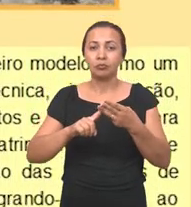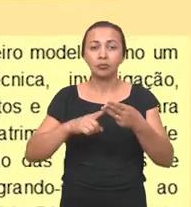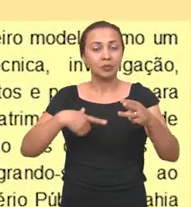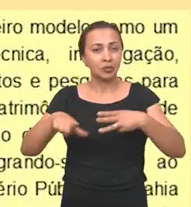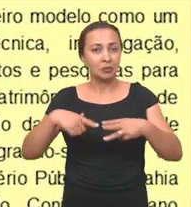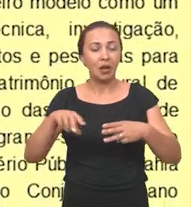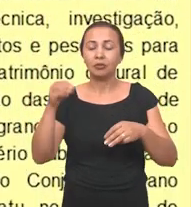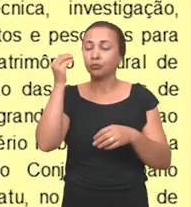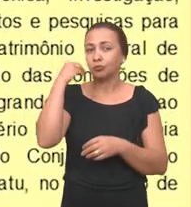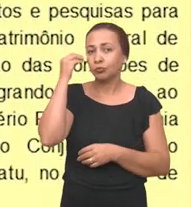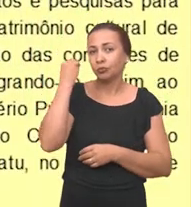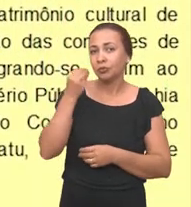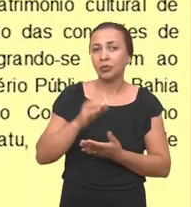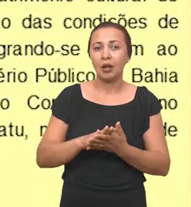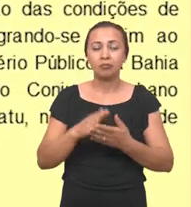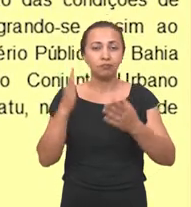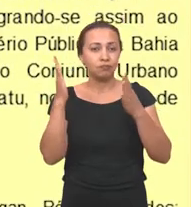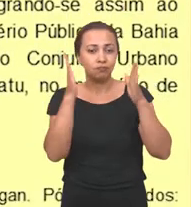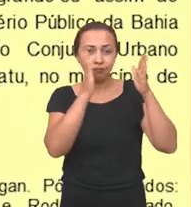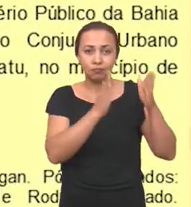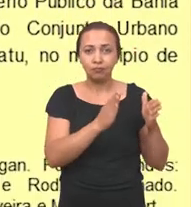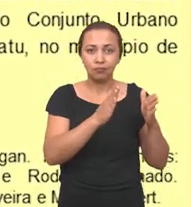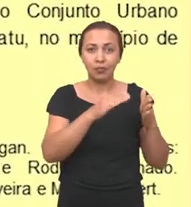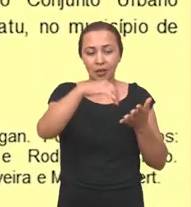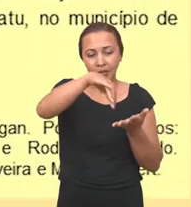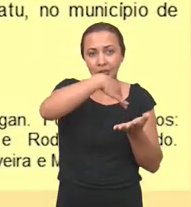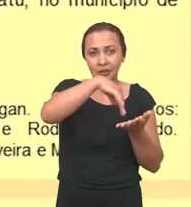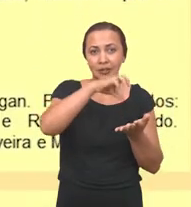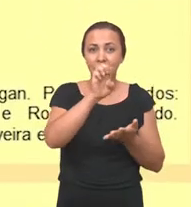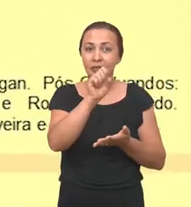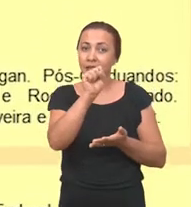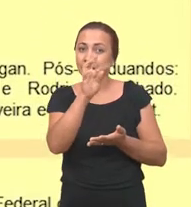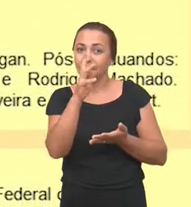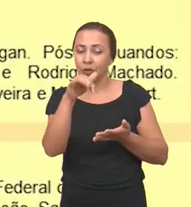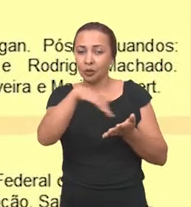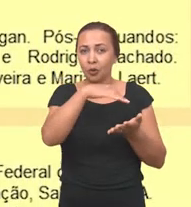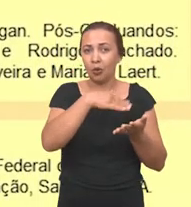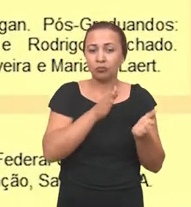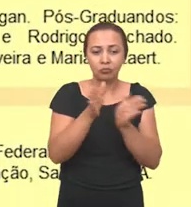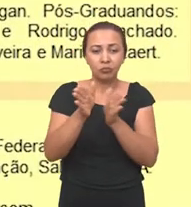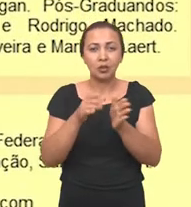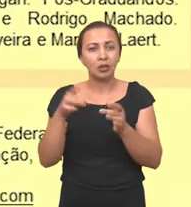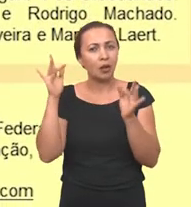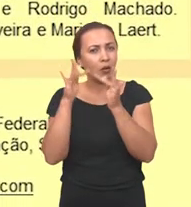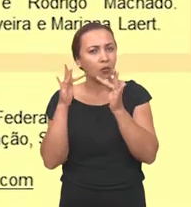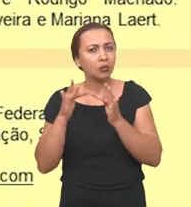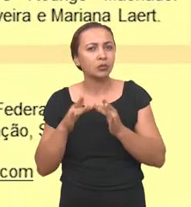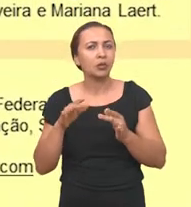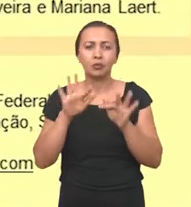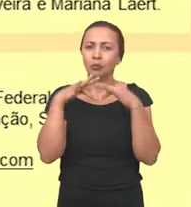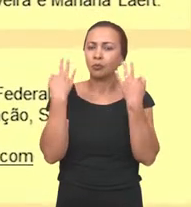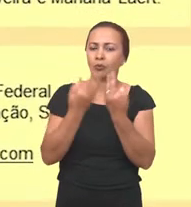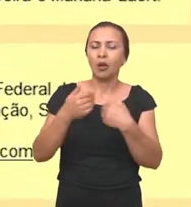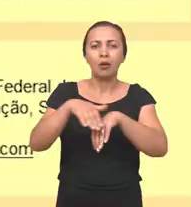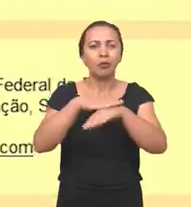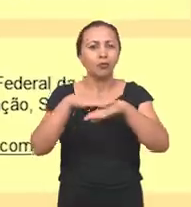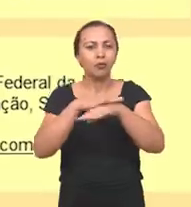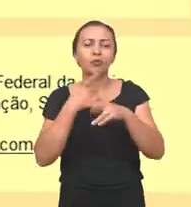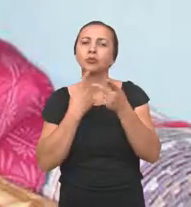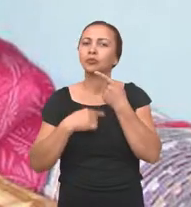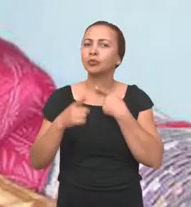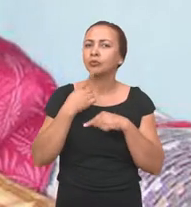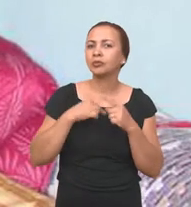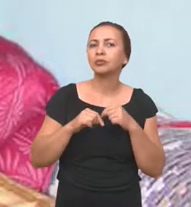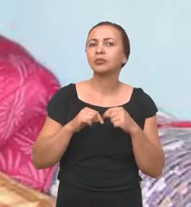as oficinas experimentais. Na parte do escritório, onde a gente entra em contato com as famílias, conversa com elas sobre as